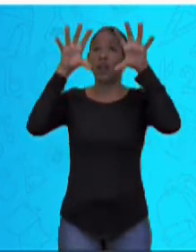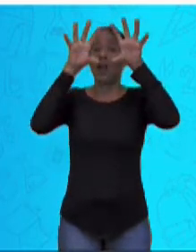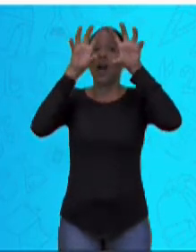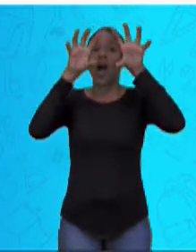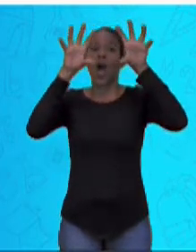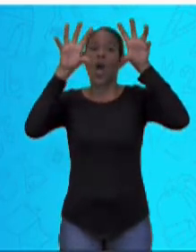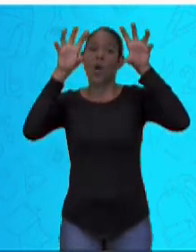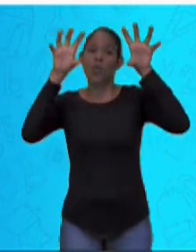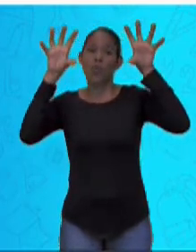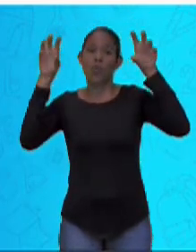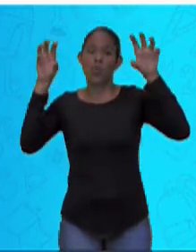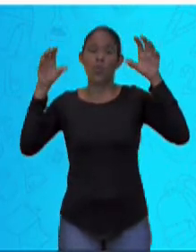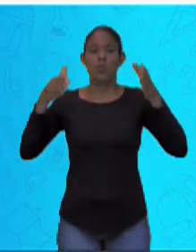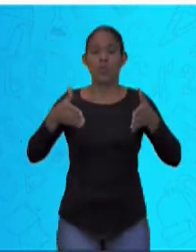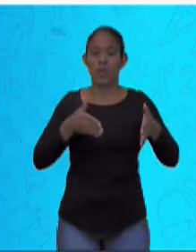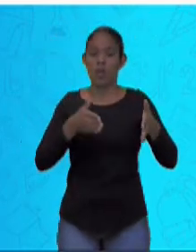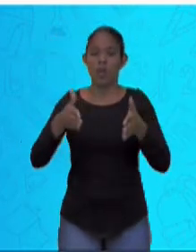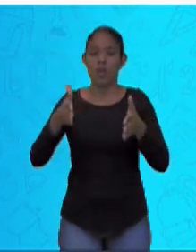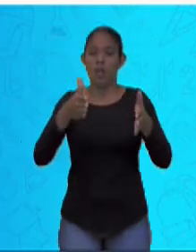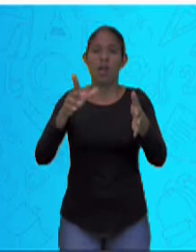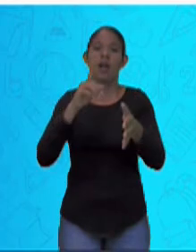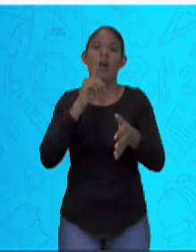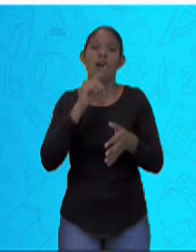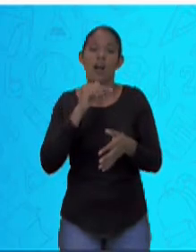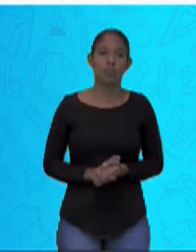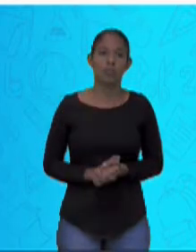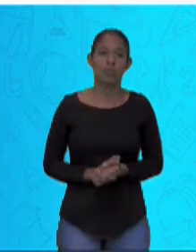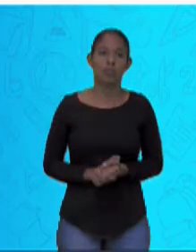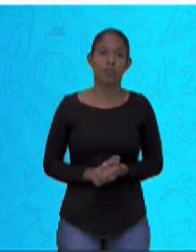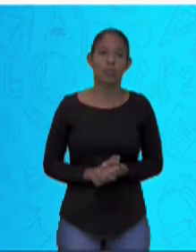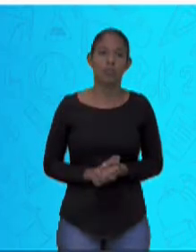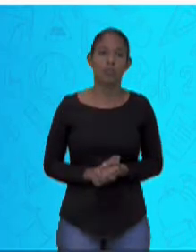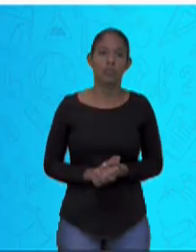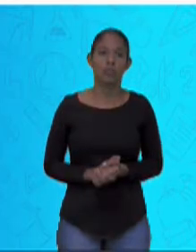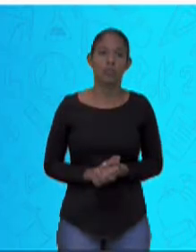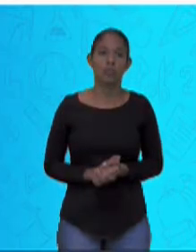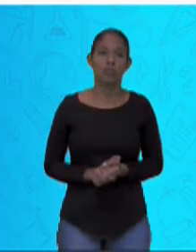a determinados rios, eles não são.